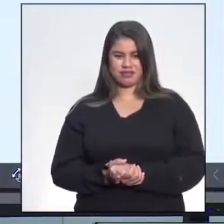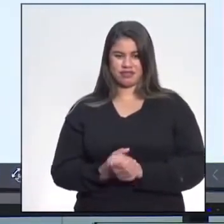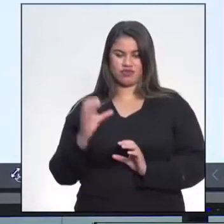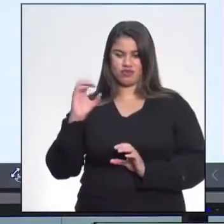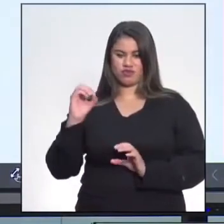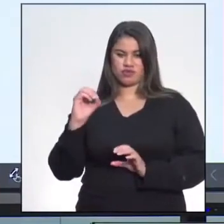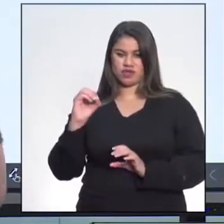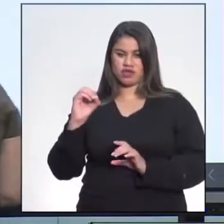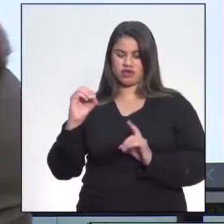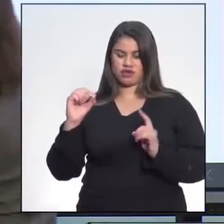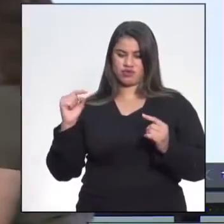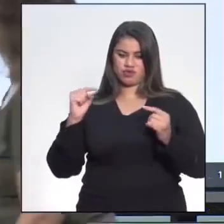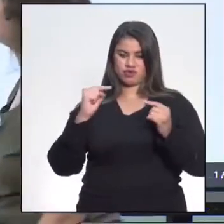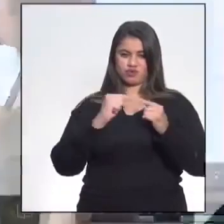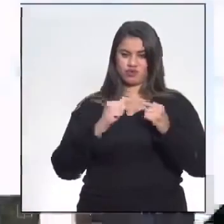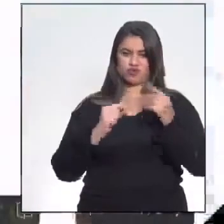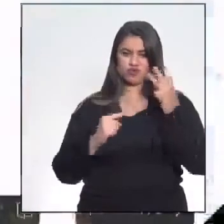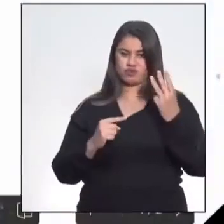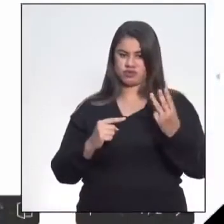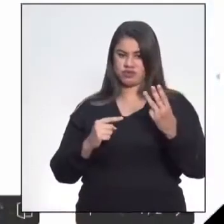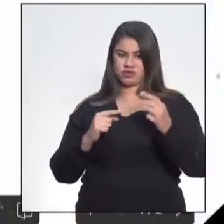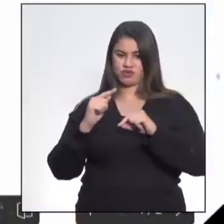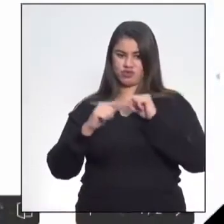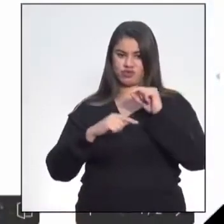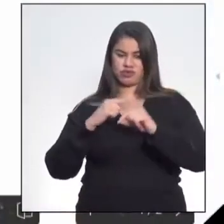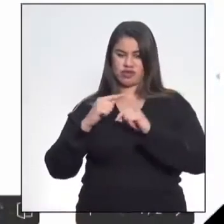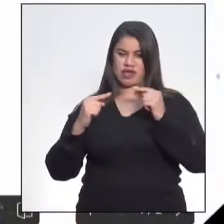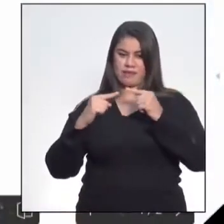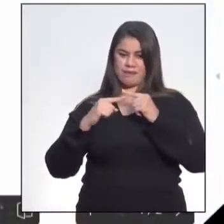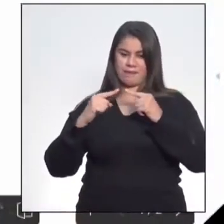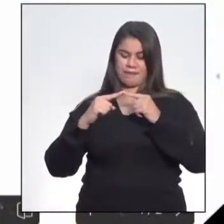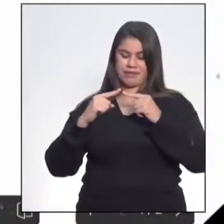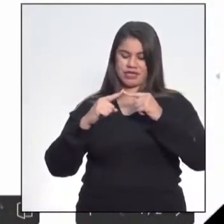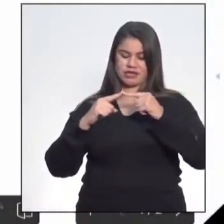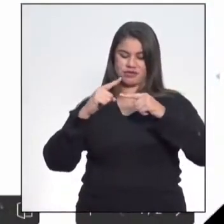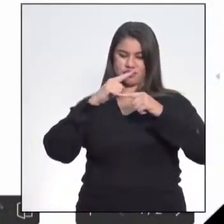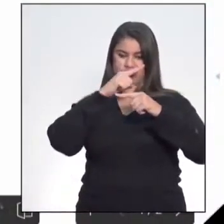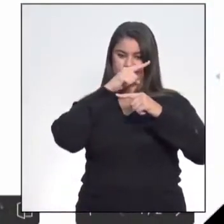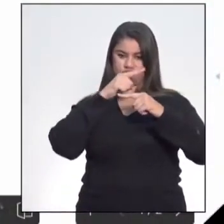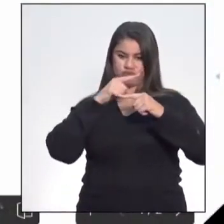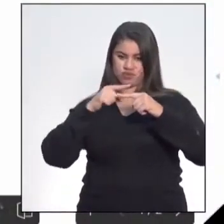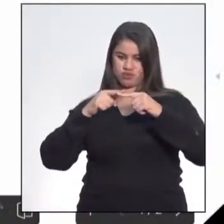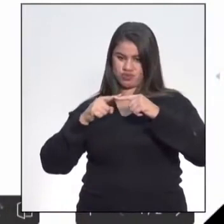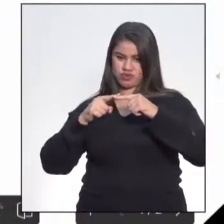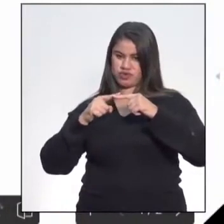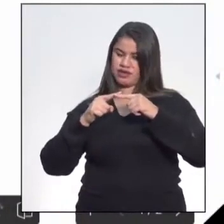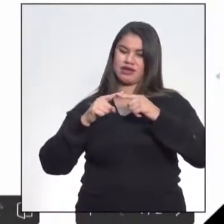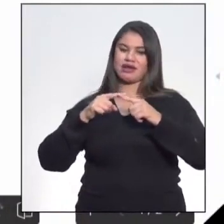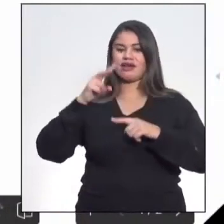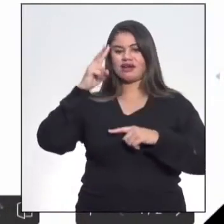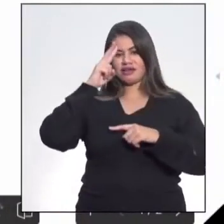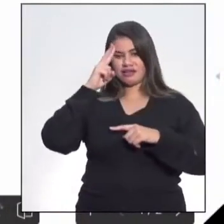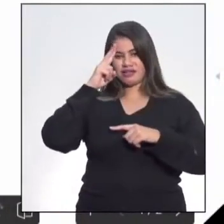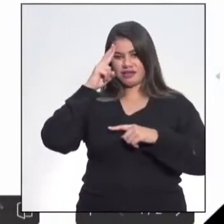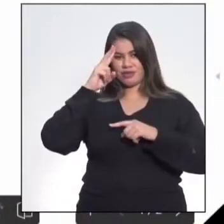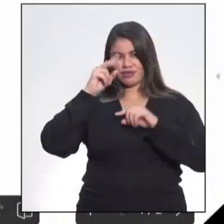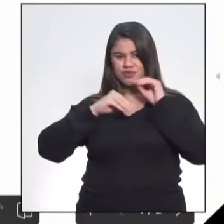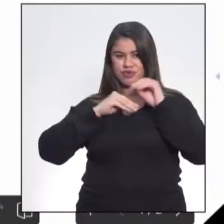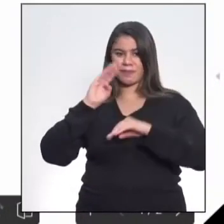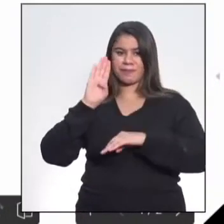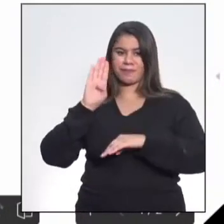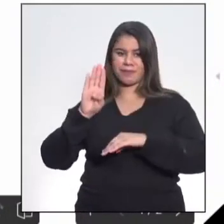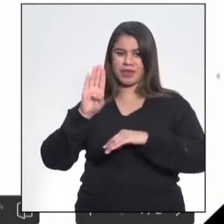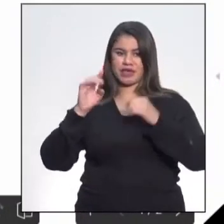o 3. O que é o 0 com o 3? É em cima do eixo. Ai, lembra que eu falei que o B indicava onde cruzava o eixo? Olha o meu B,